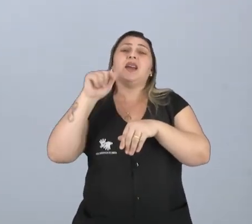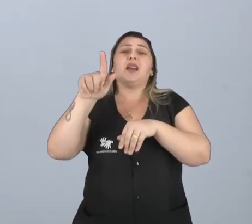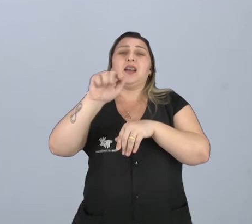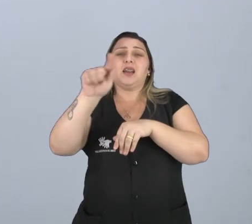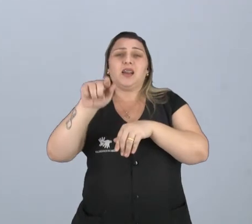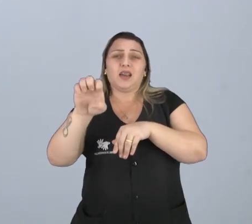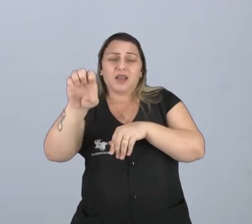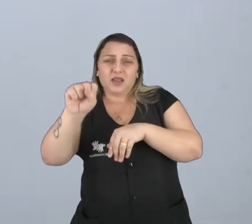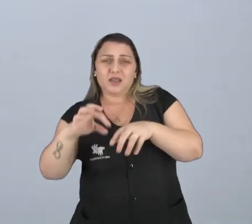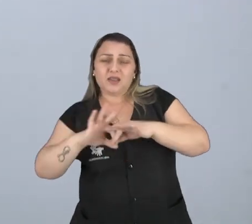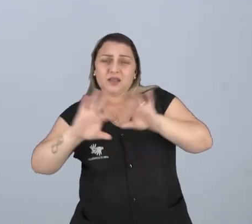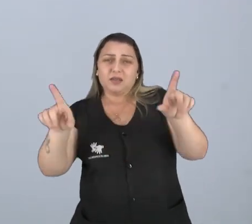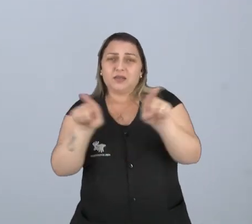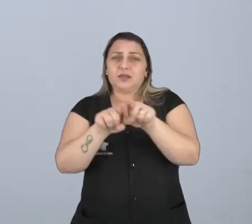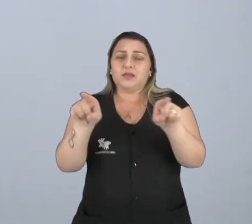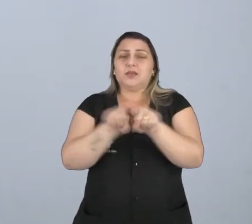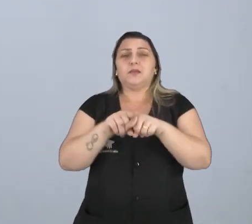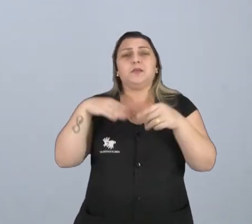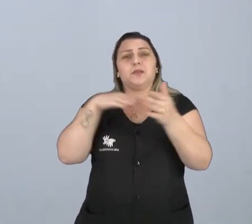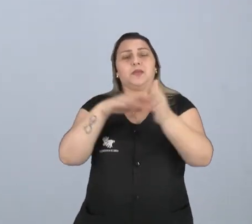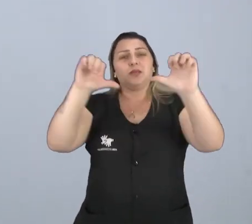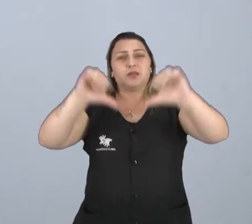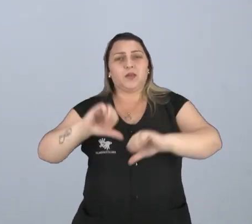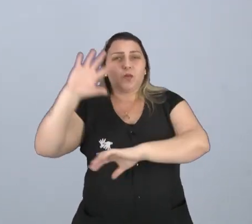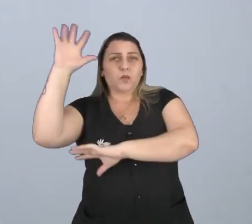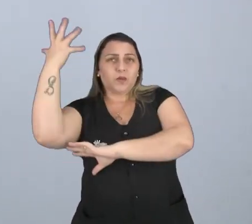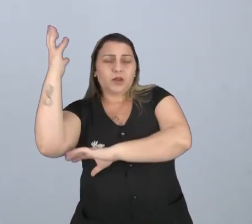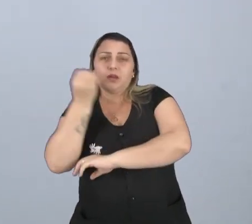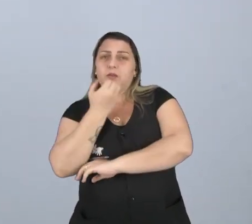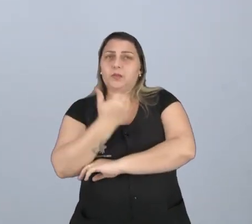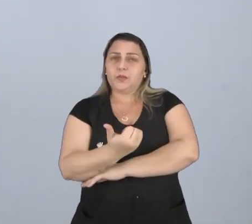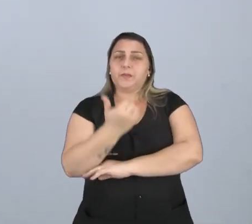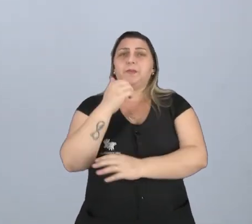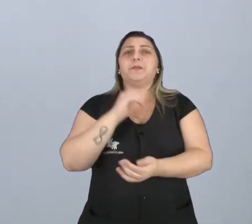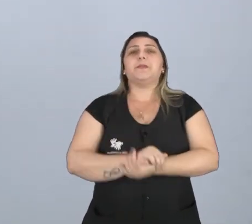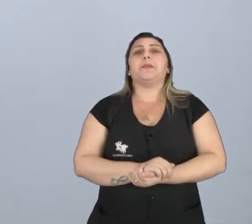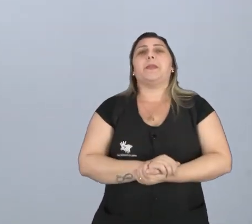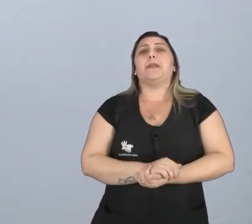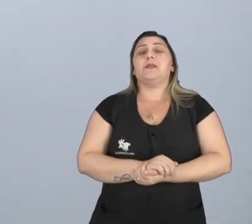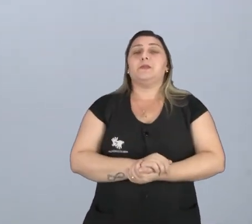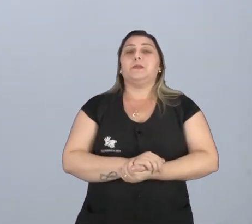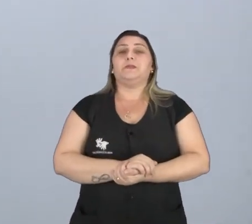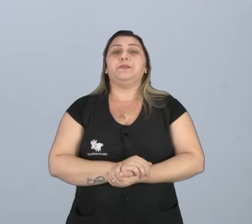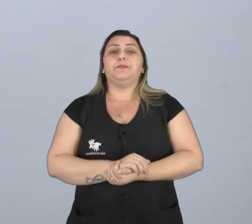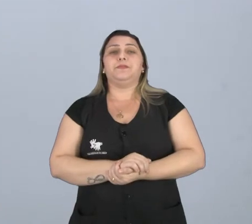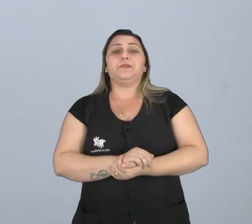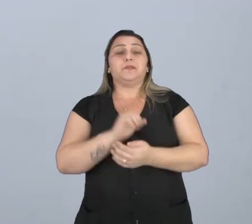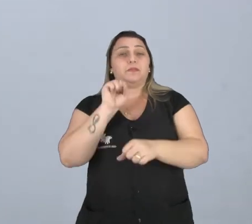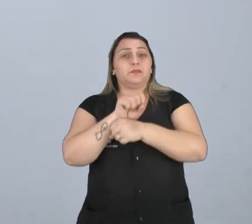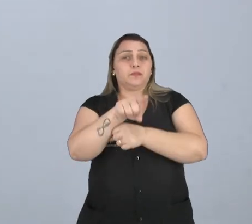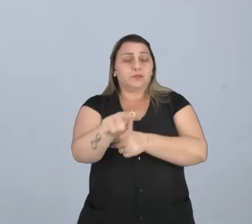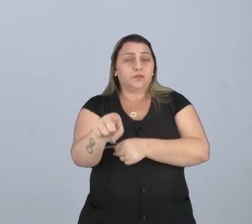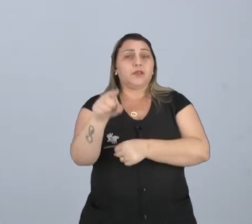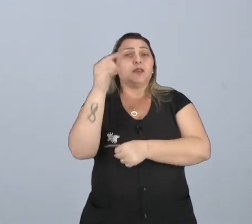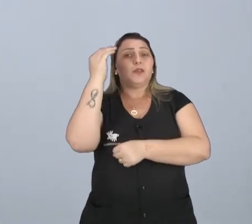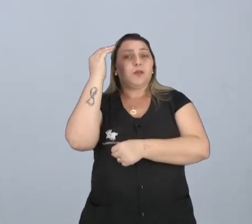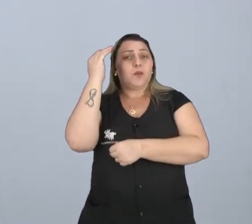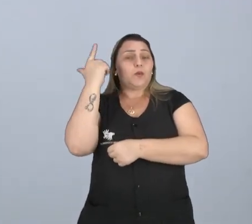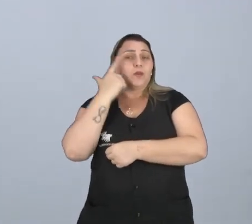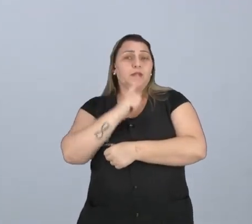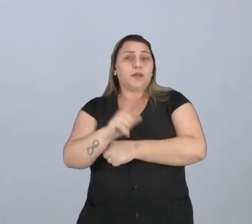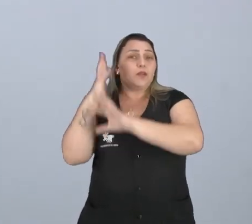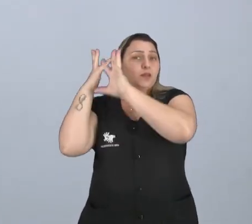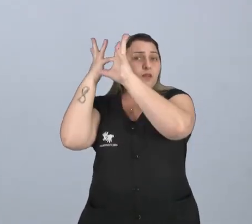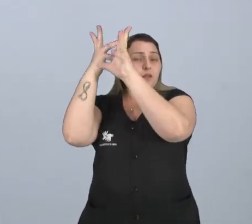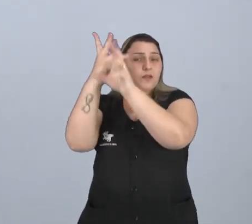gases, tá? Então, também vai impactar negativamente o clima, tá bom? Então a gente fica por aqui. Eu espero que vocês tenham conseguido